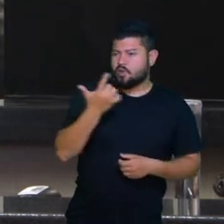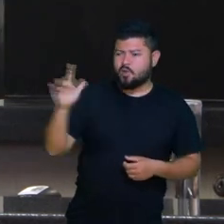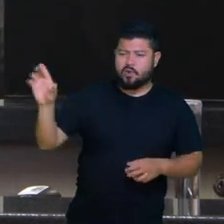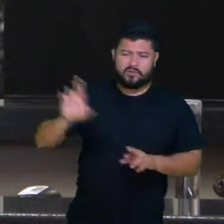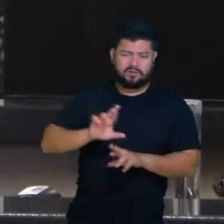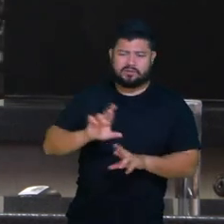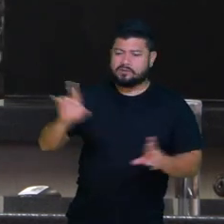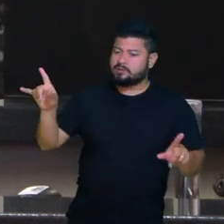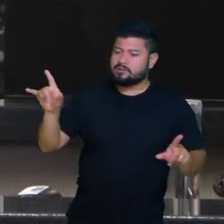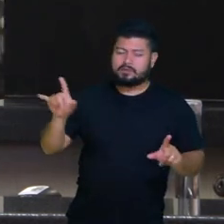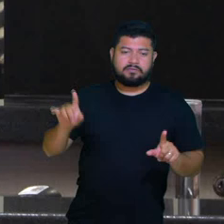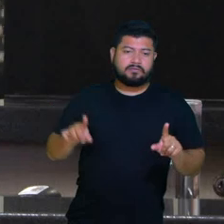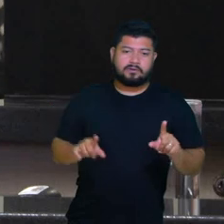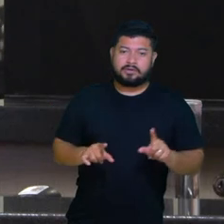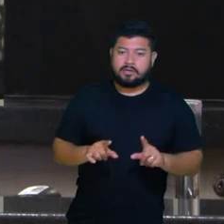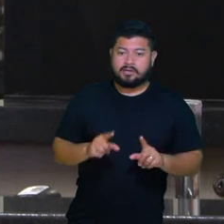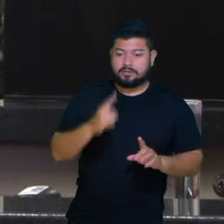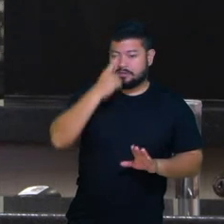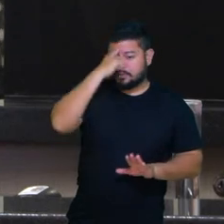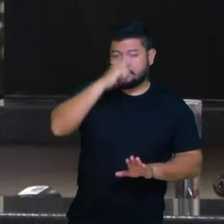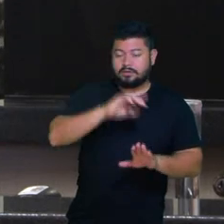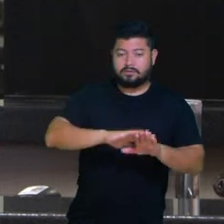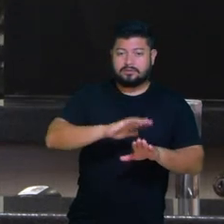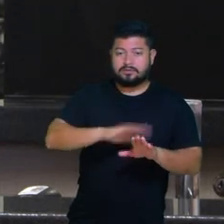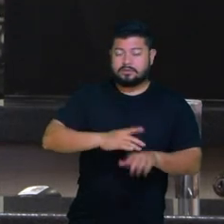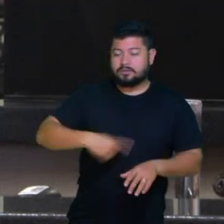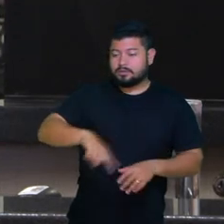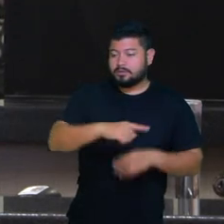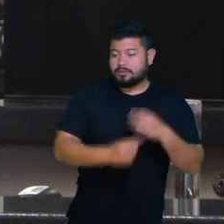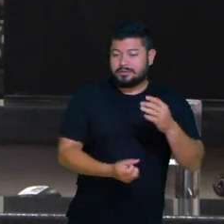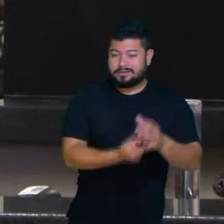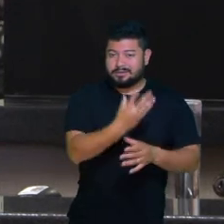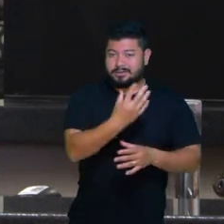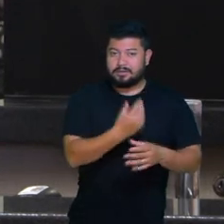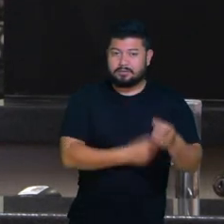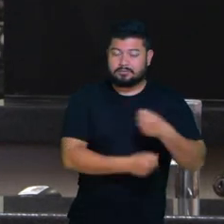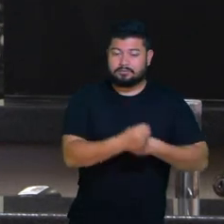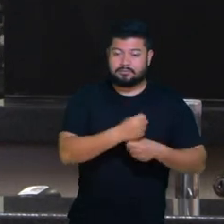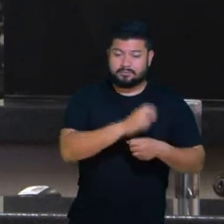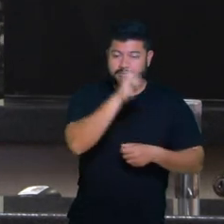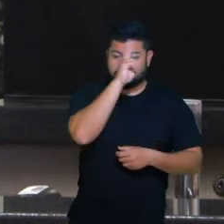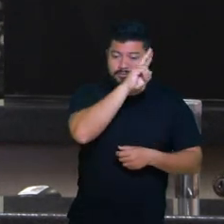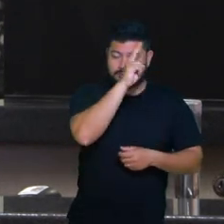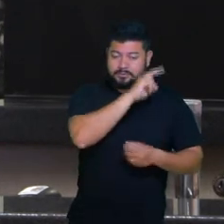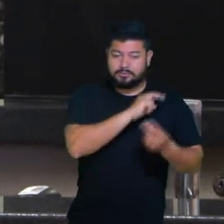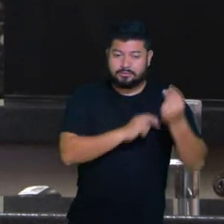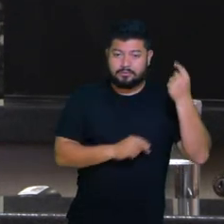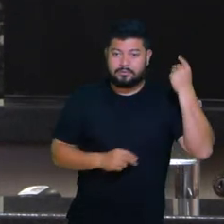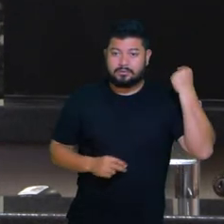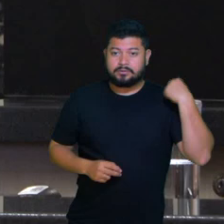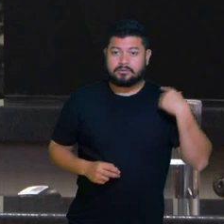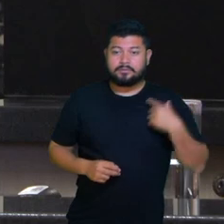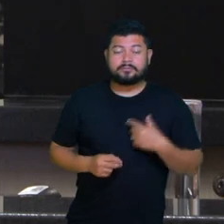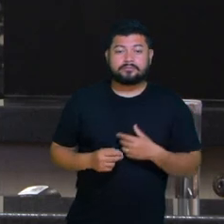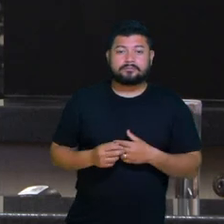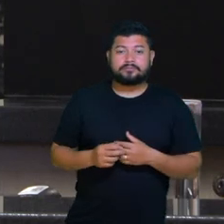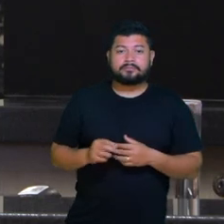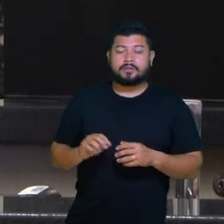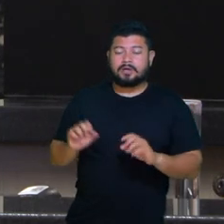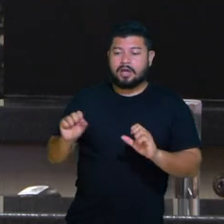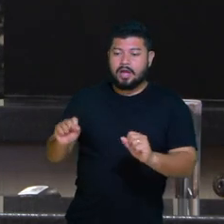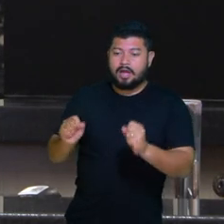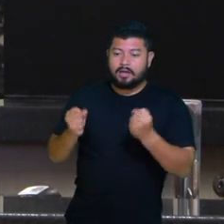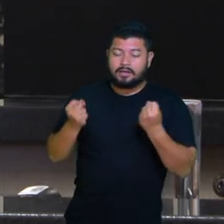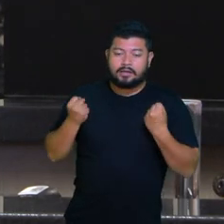desvirtuando todo essa essa concepção construída historicamente o que que defende anfope na na